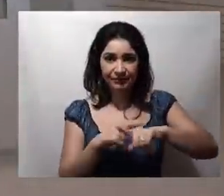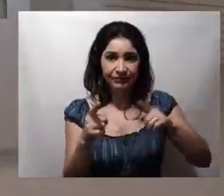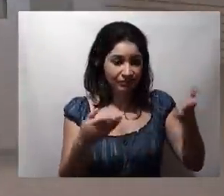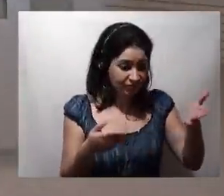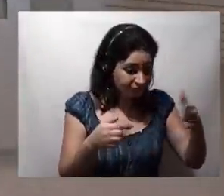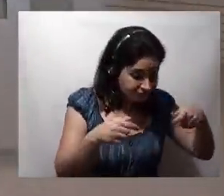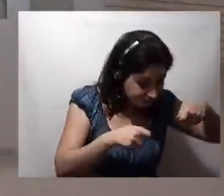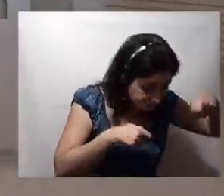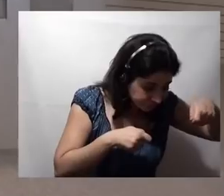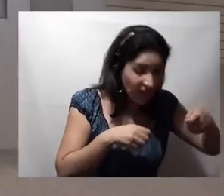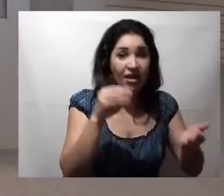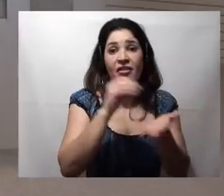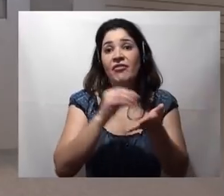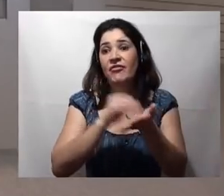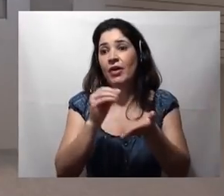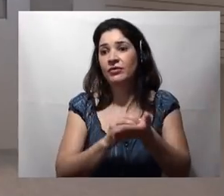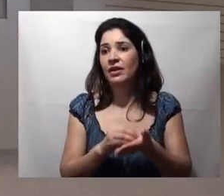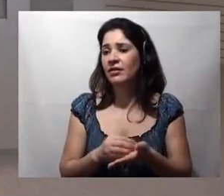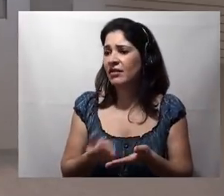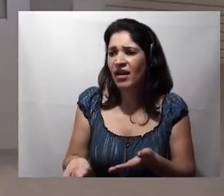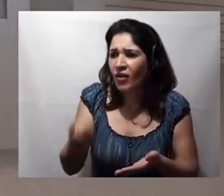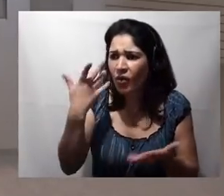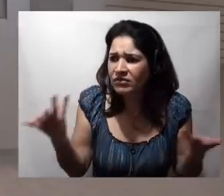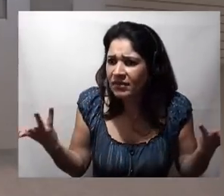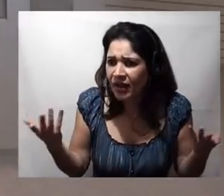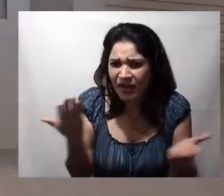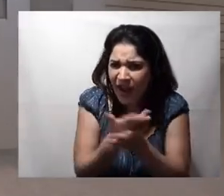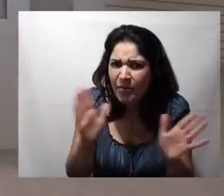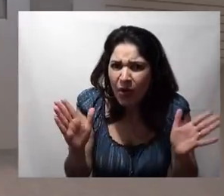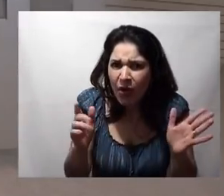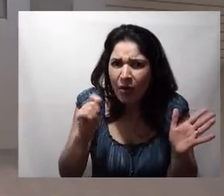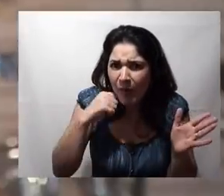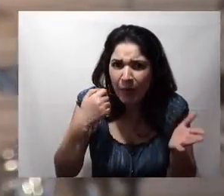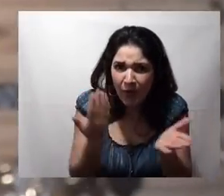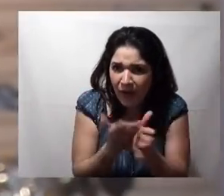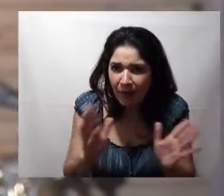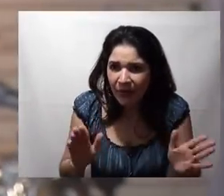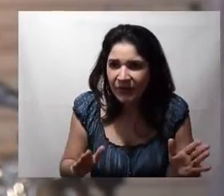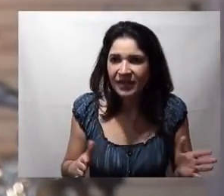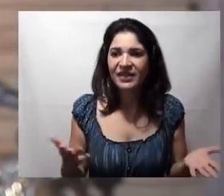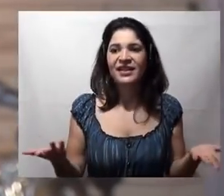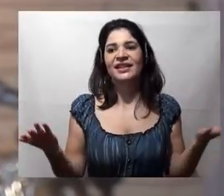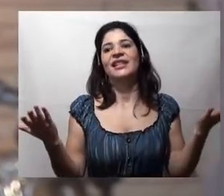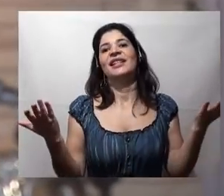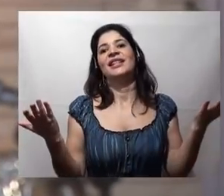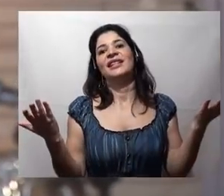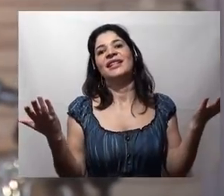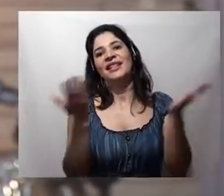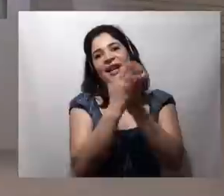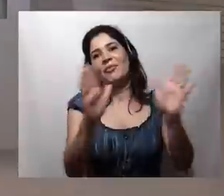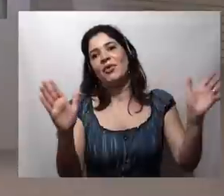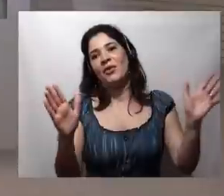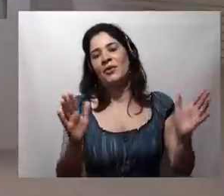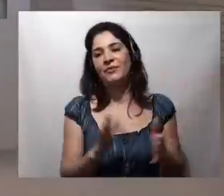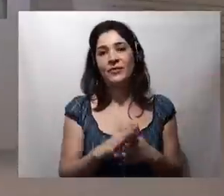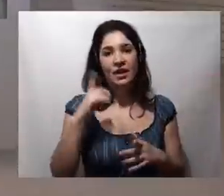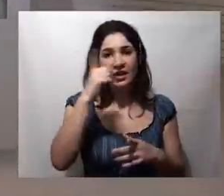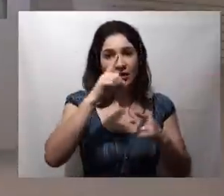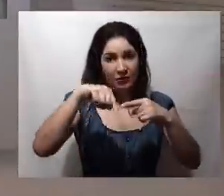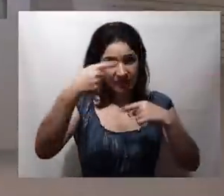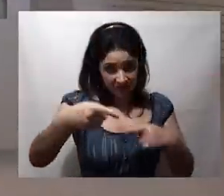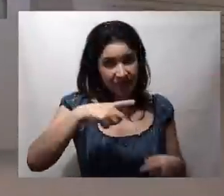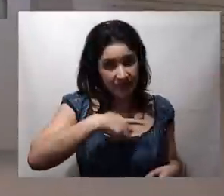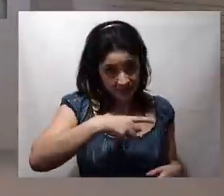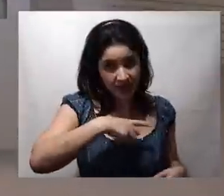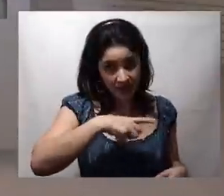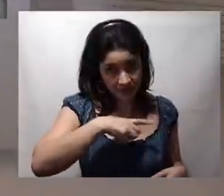hoje não tem não o que que aconteceu não tem não menina acabou o ifes o domingo